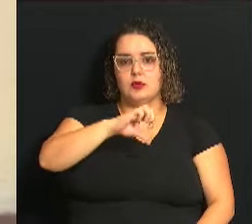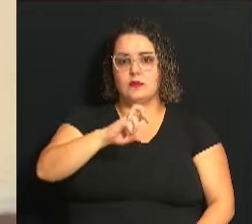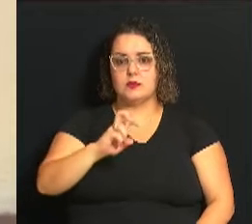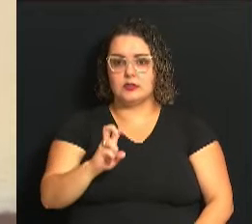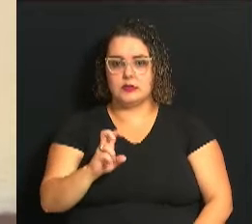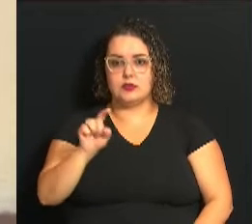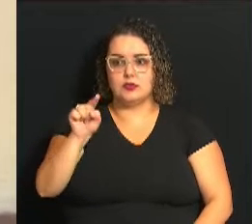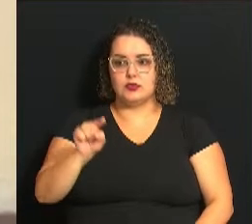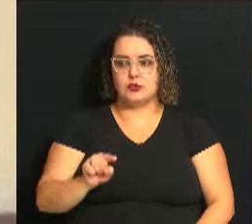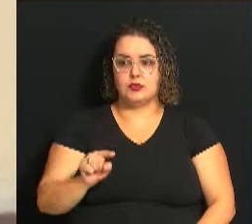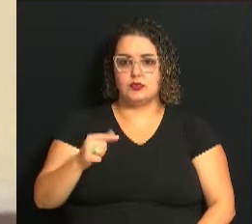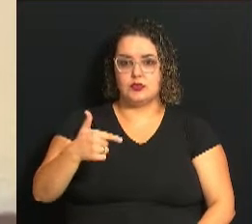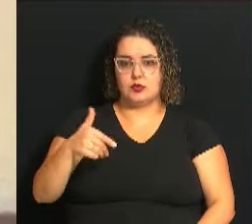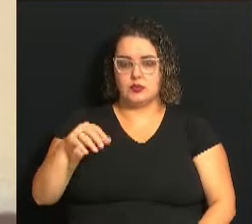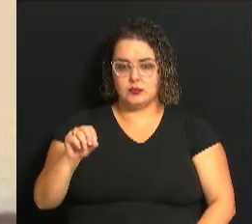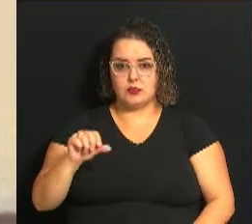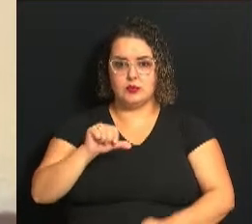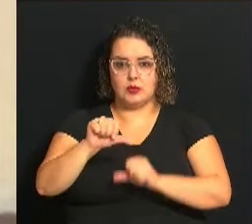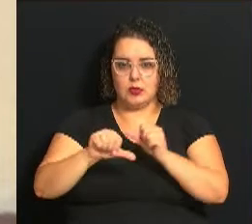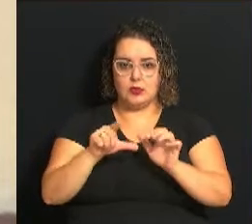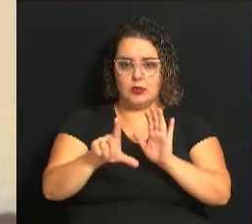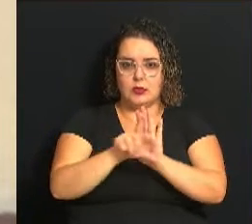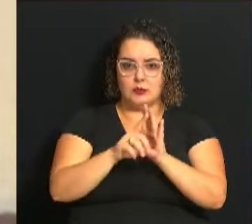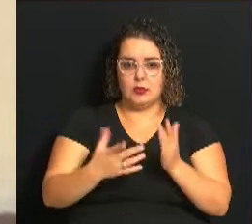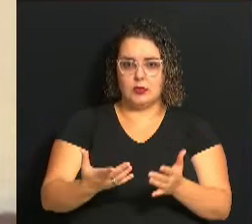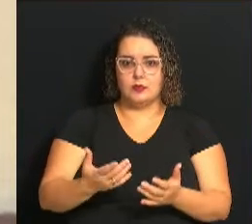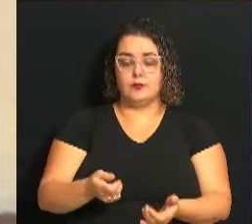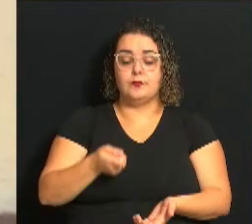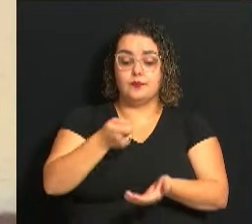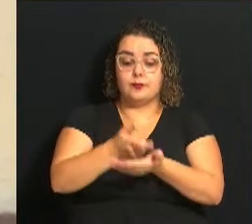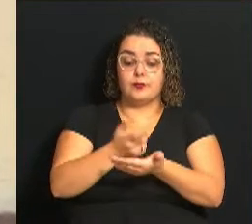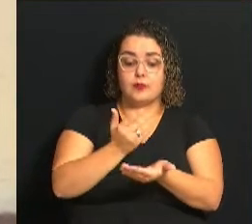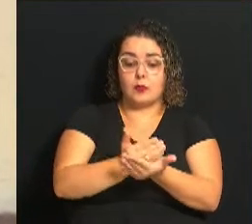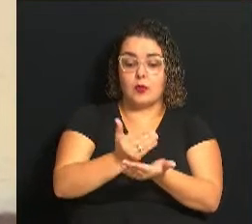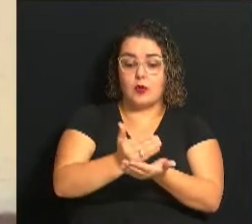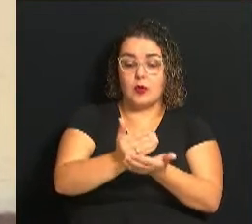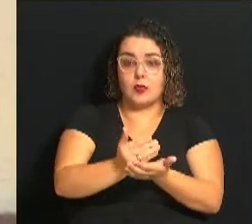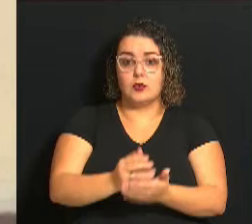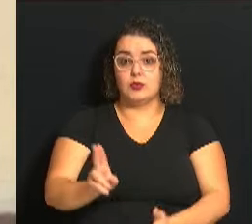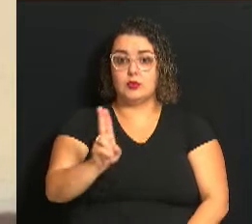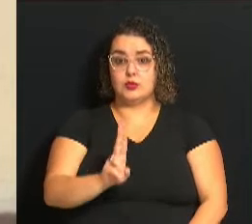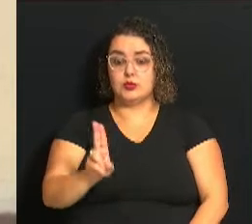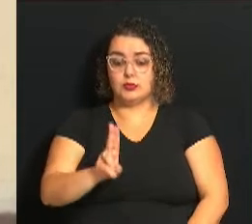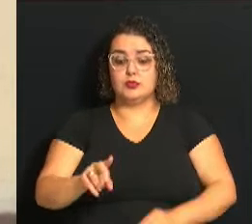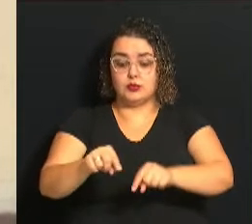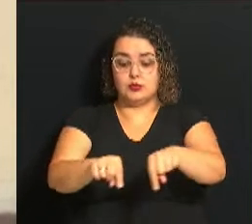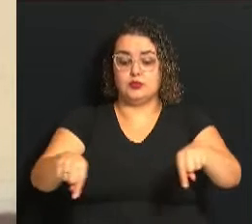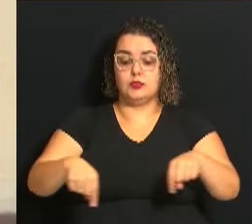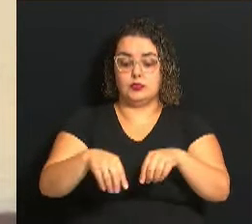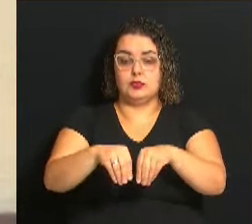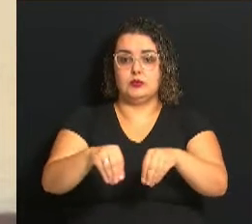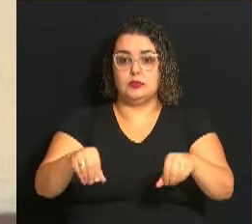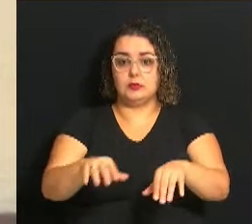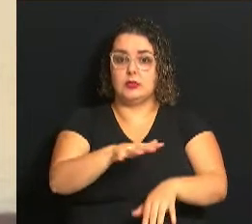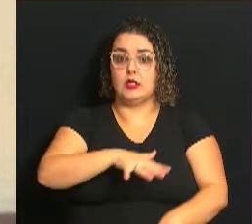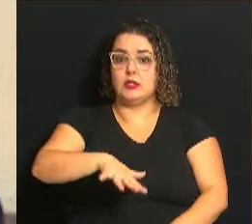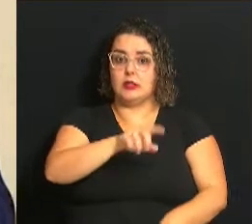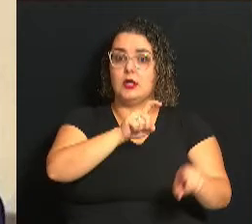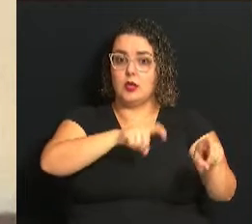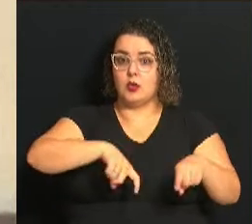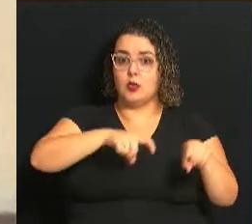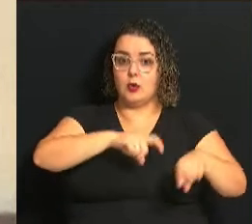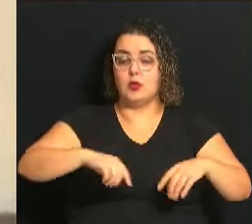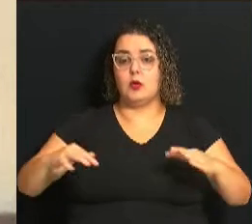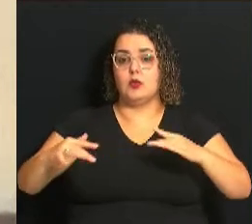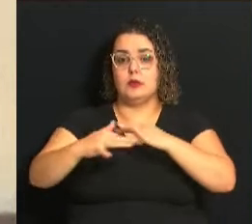dezembro de 2020, que dispõe sobre o parcelamento, ocupação e uso do solo nas áreas rurais e urbanas da